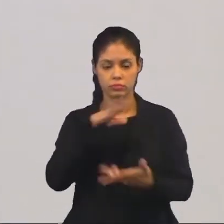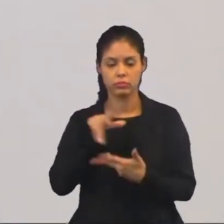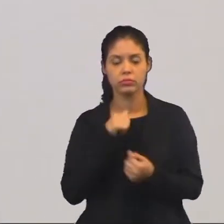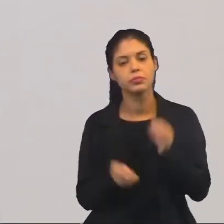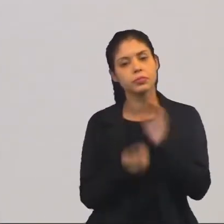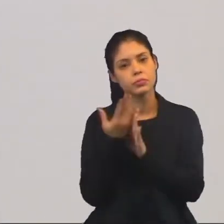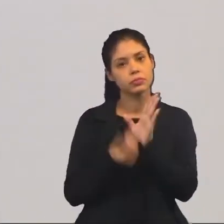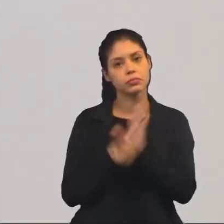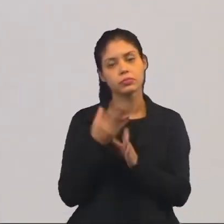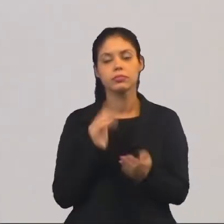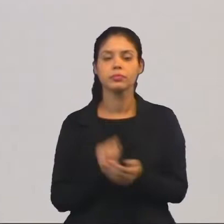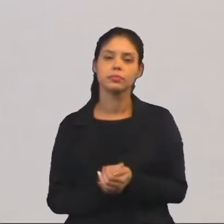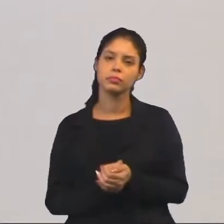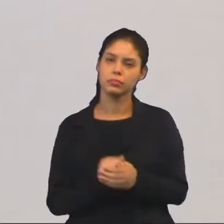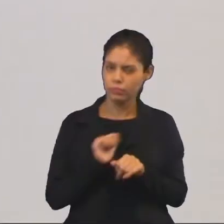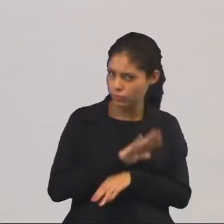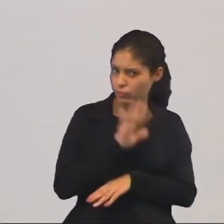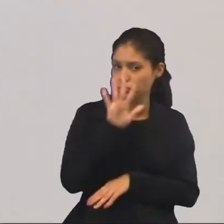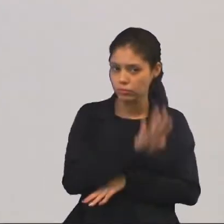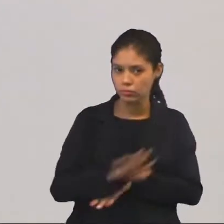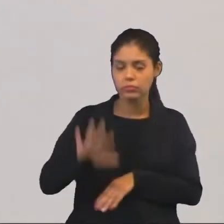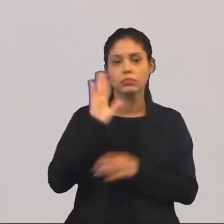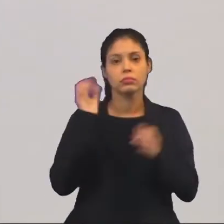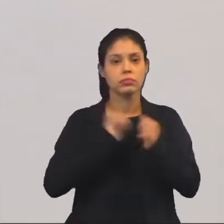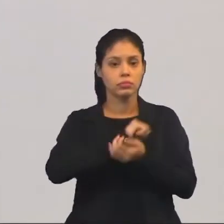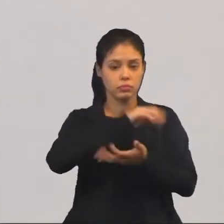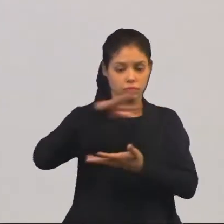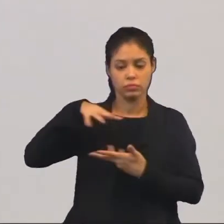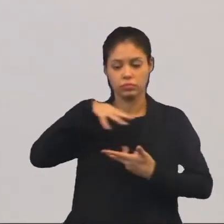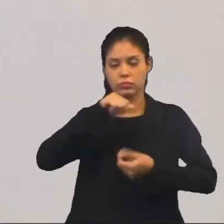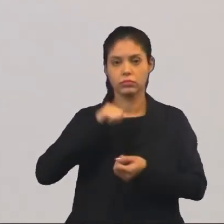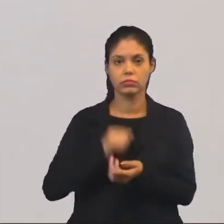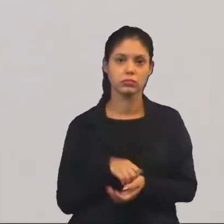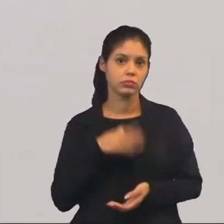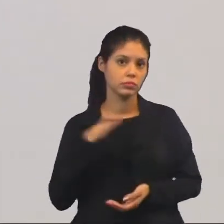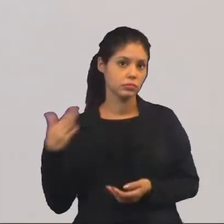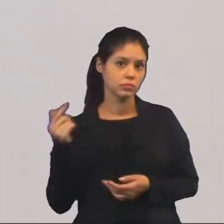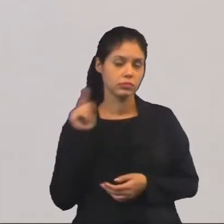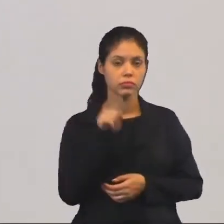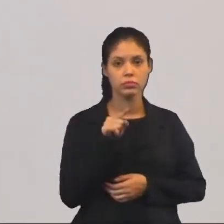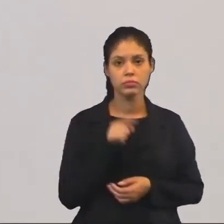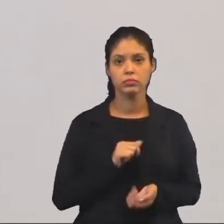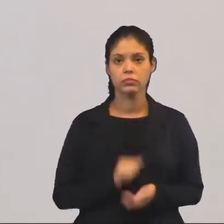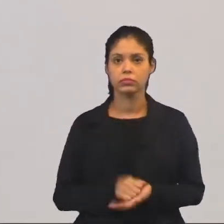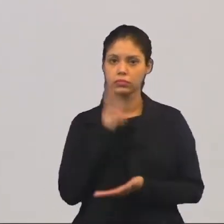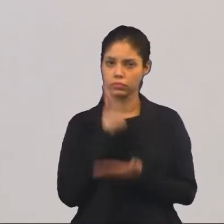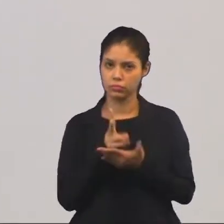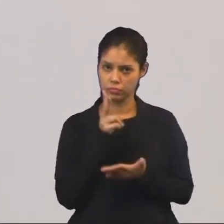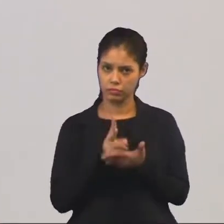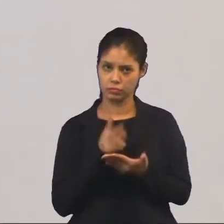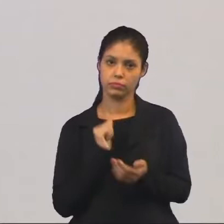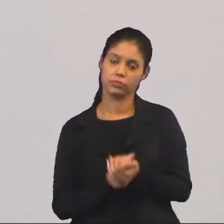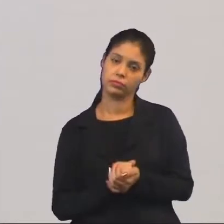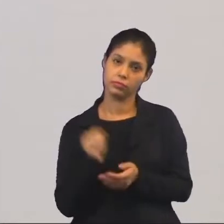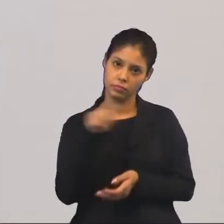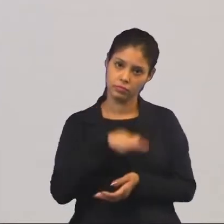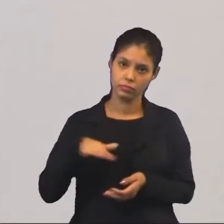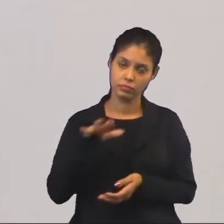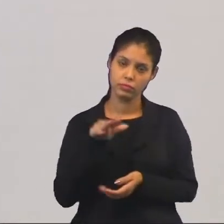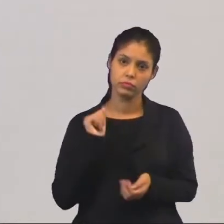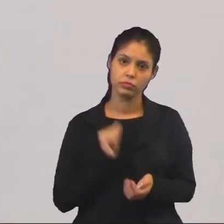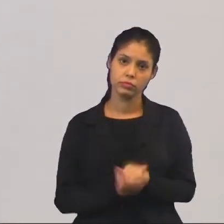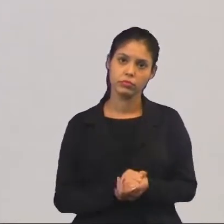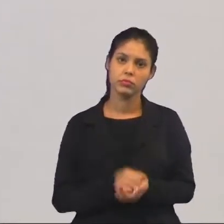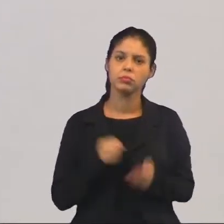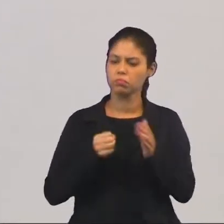A produtividade, de maneira global, geral, é quando você, numa mesma área, você consegue